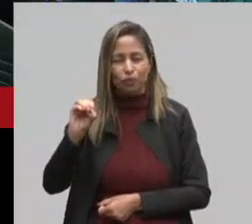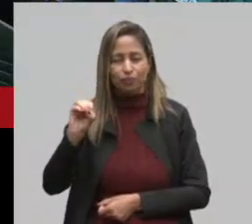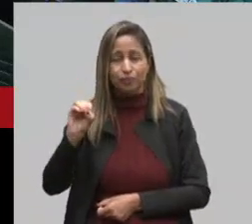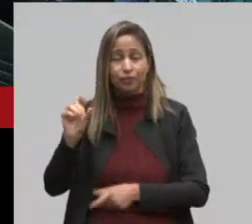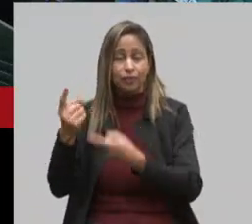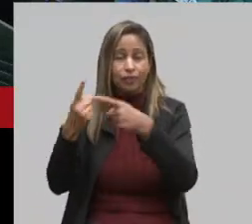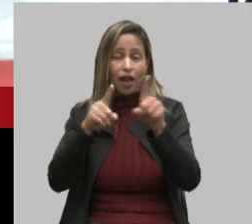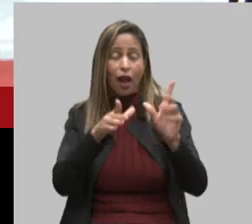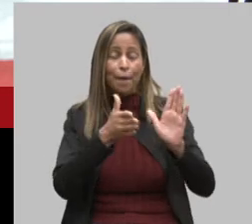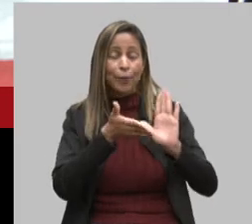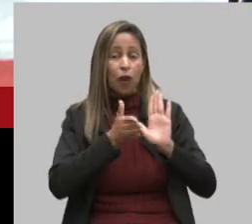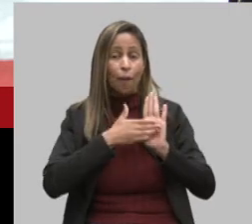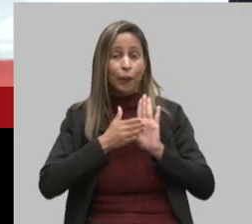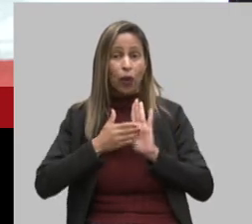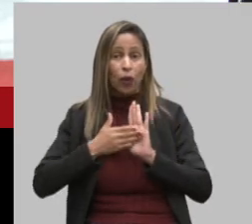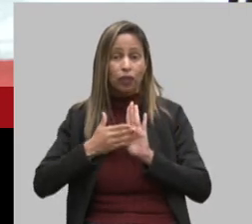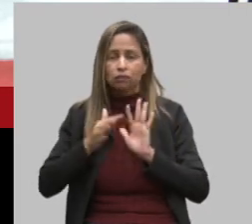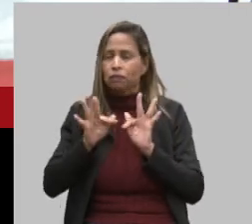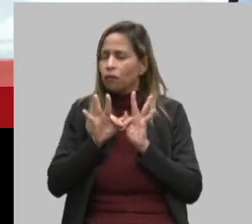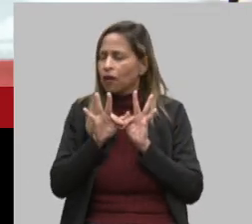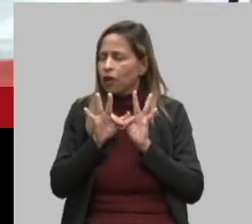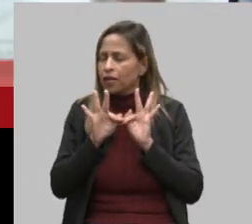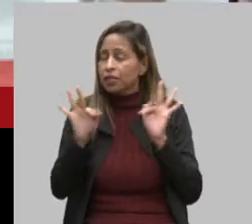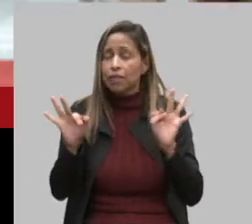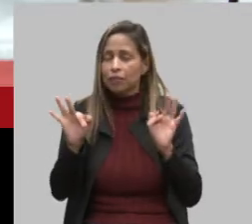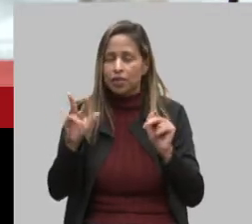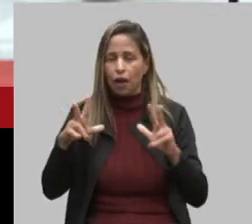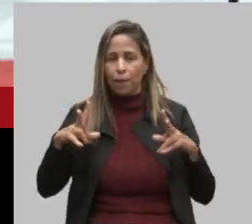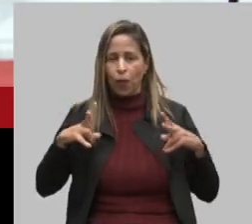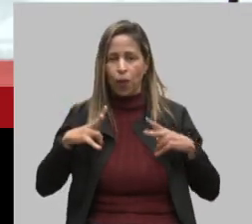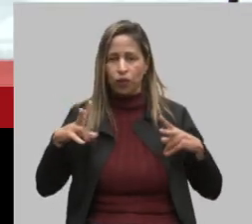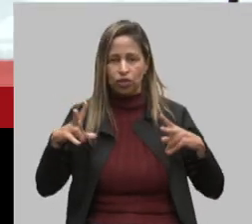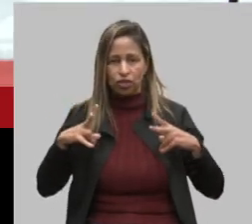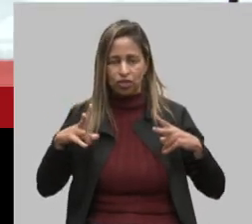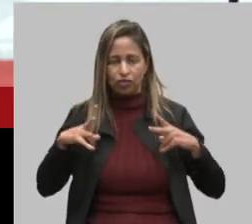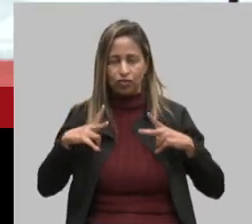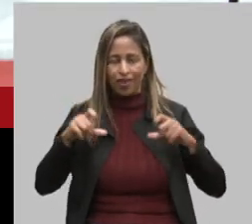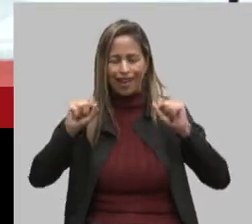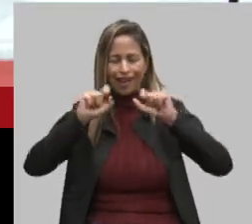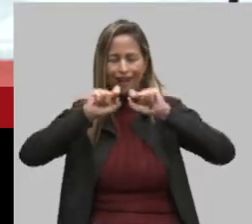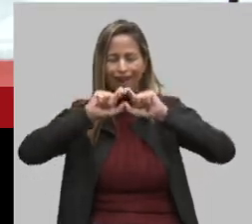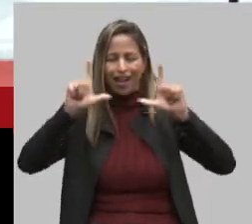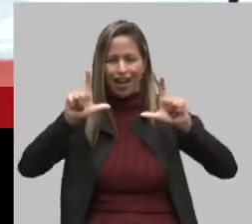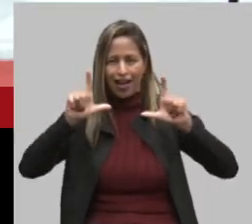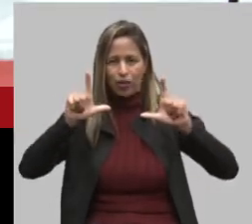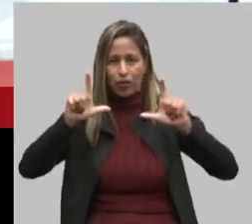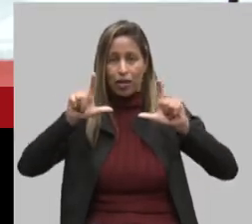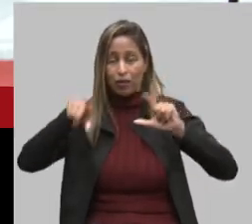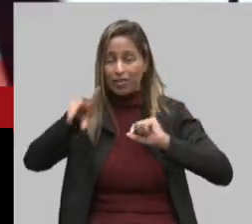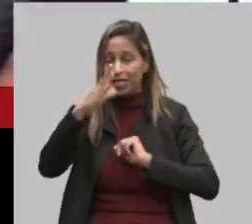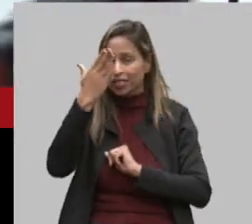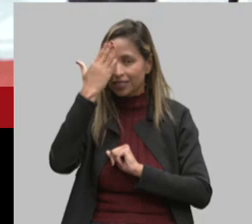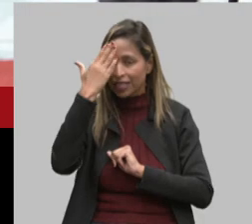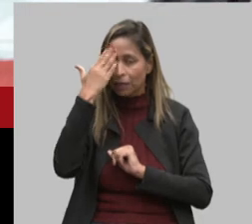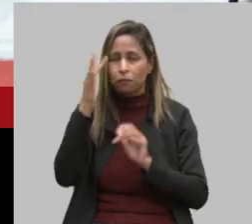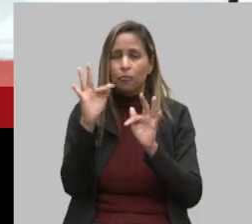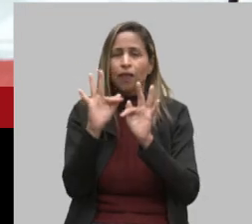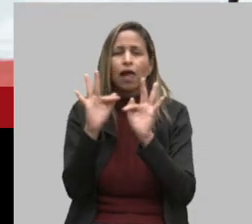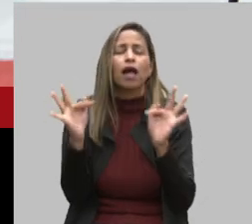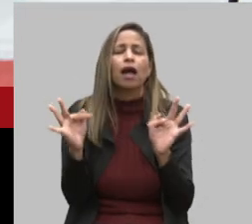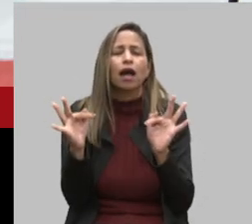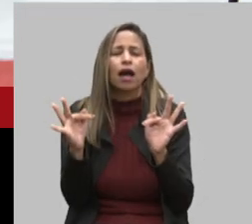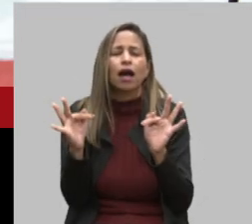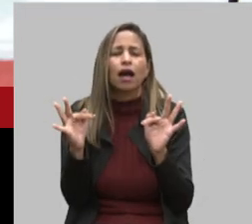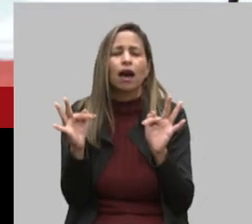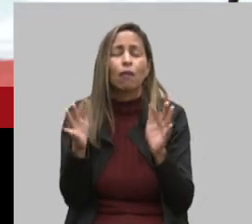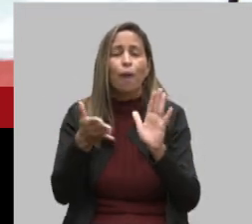proposta pelo simples motivo é algo muito claro de se tentar entender porque é cínica a compreensão de uma